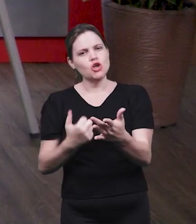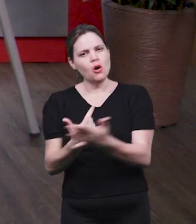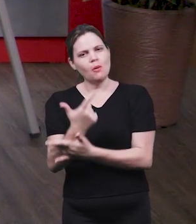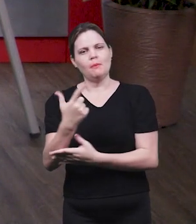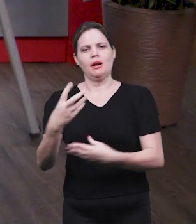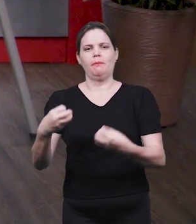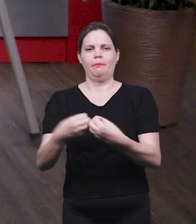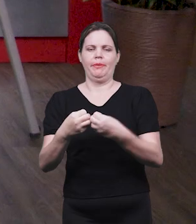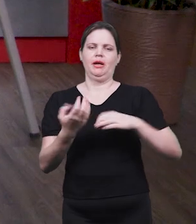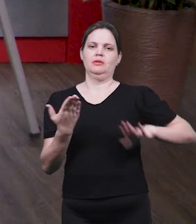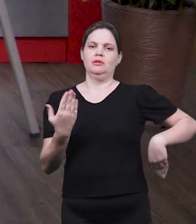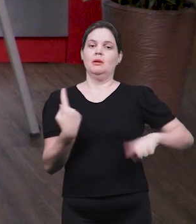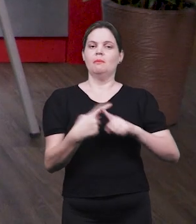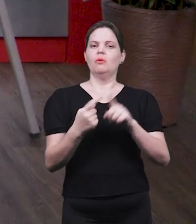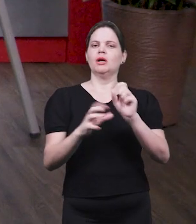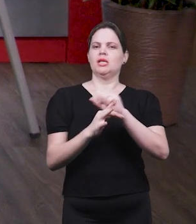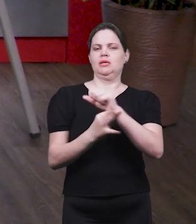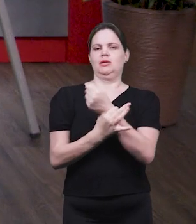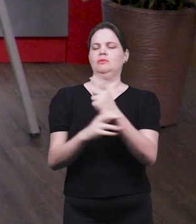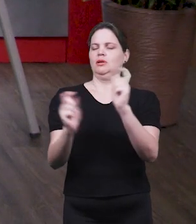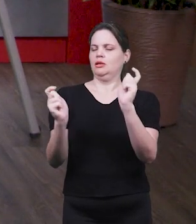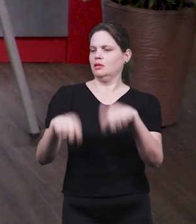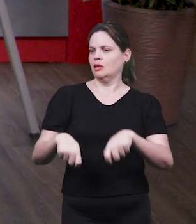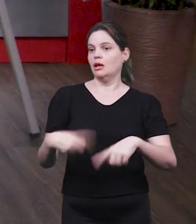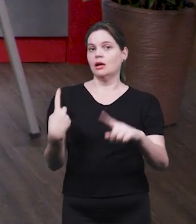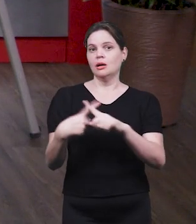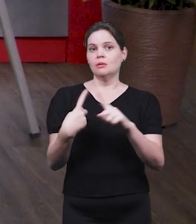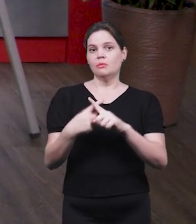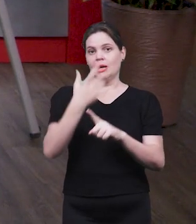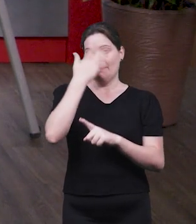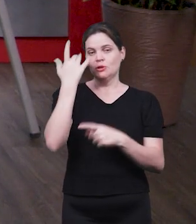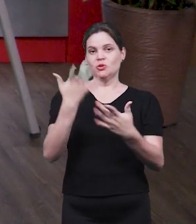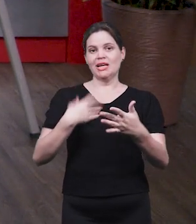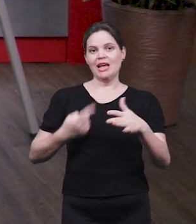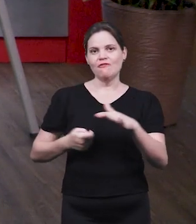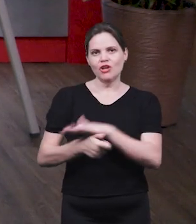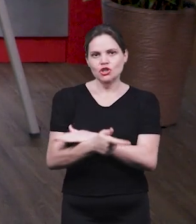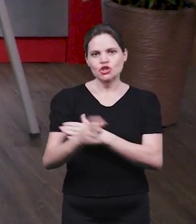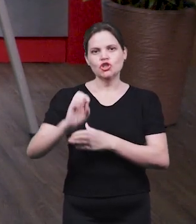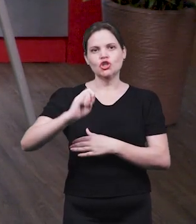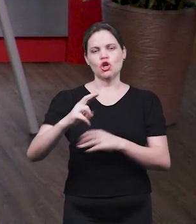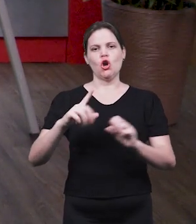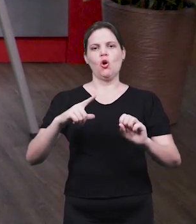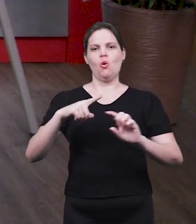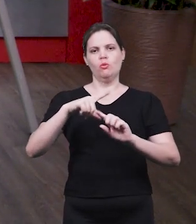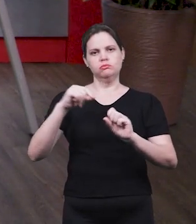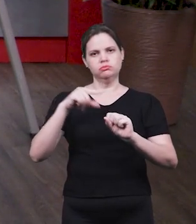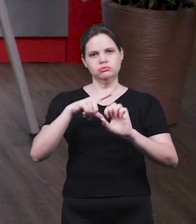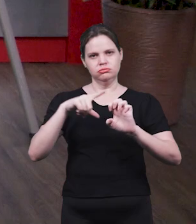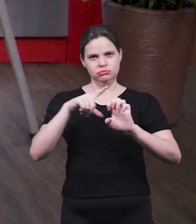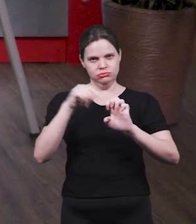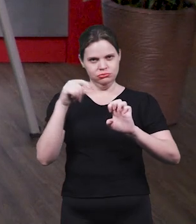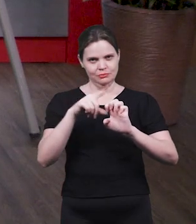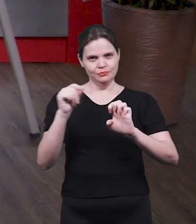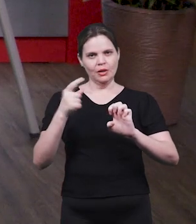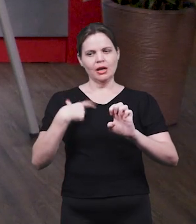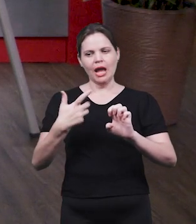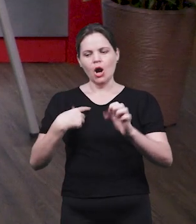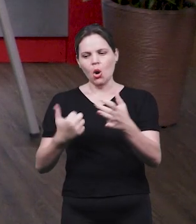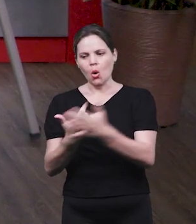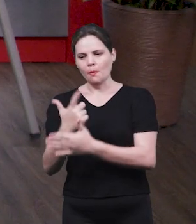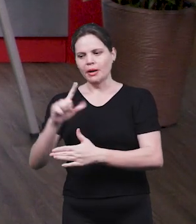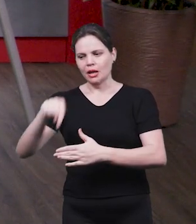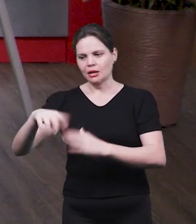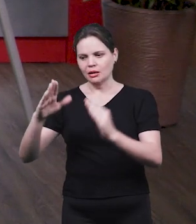segurança, a possibilidade do investidor, do empreendedor ter segurança na propriedade do